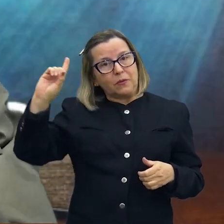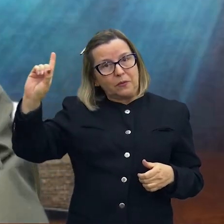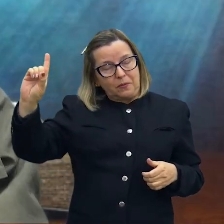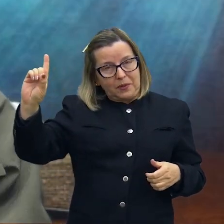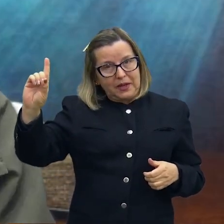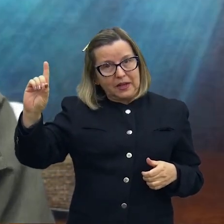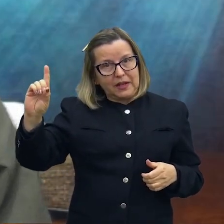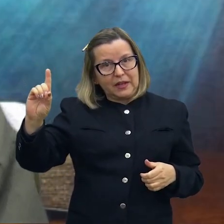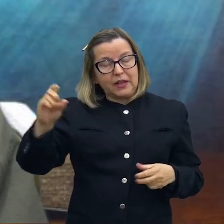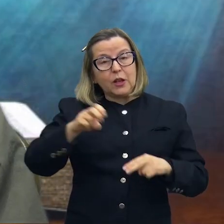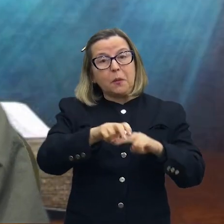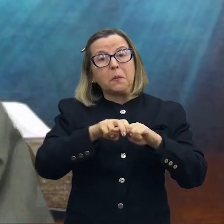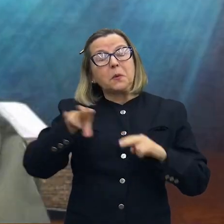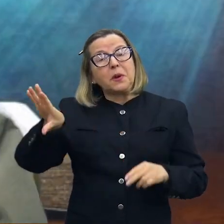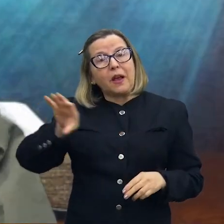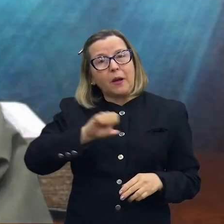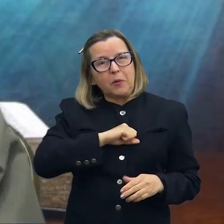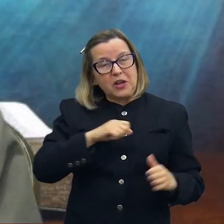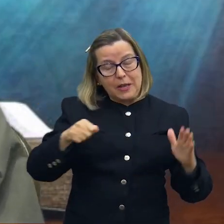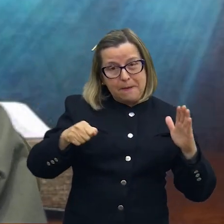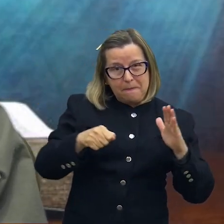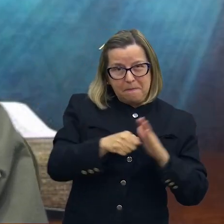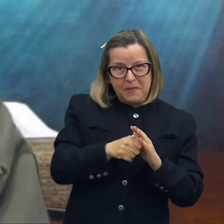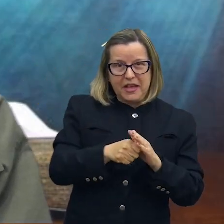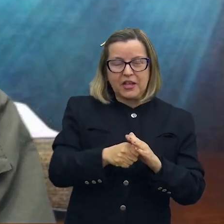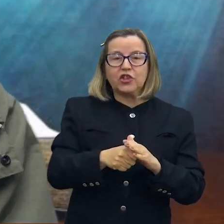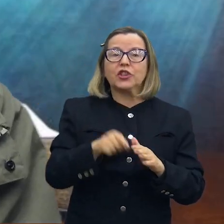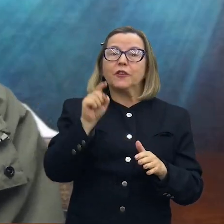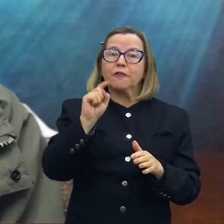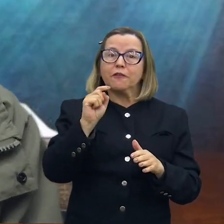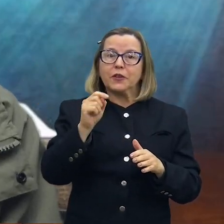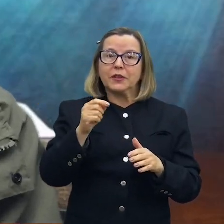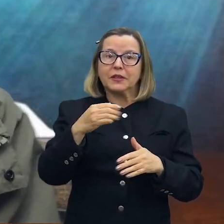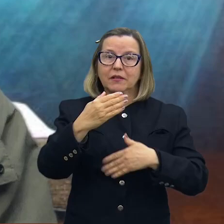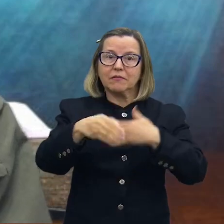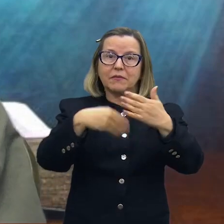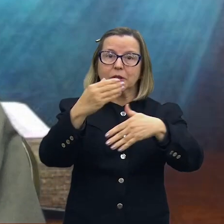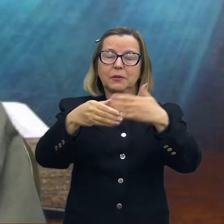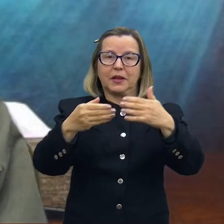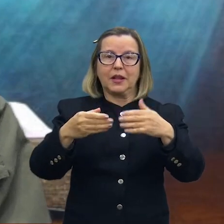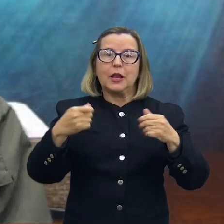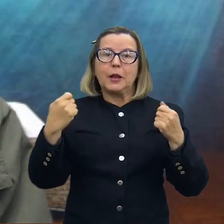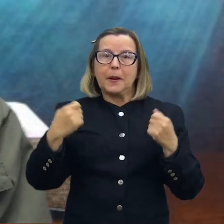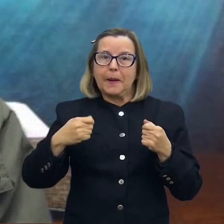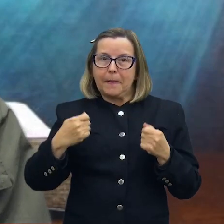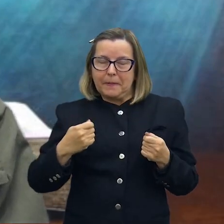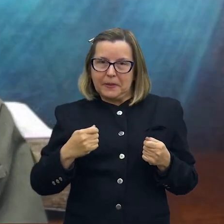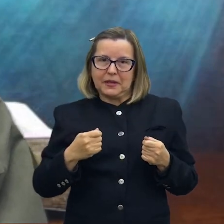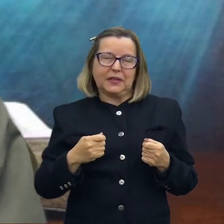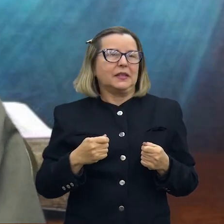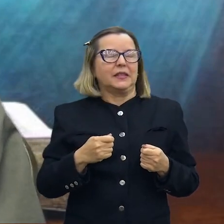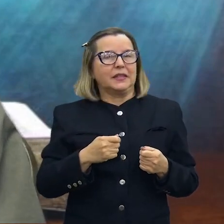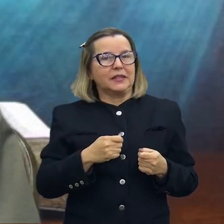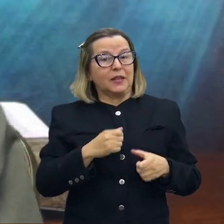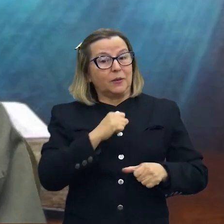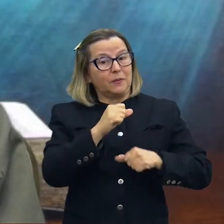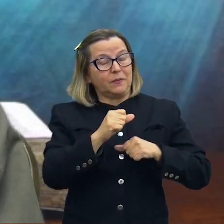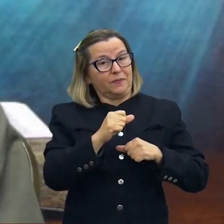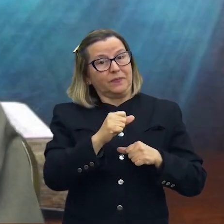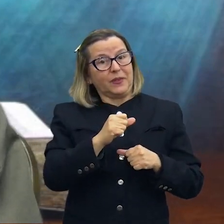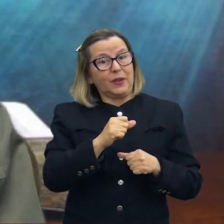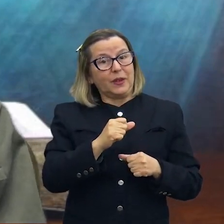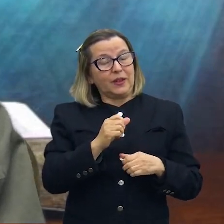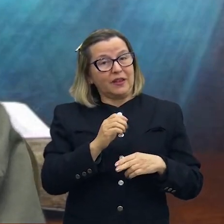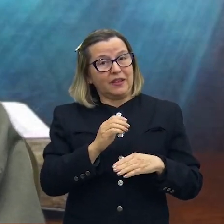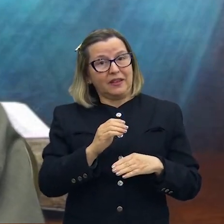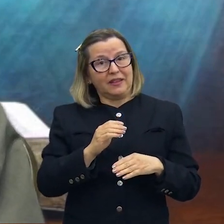Ele está impedido de fazer você prosperar. Ele precisa tratar o seu coração, que muitas vezes é enganoso e ganancioso,